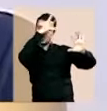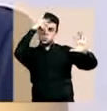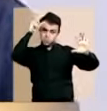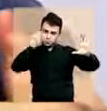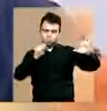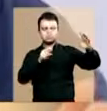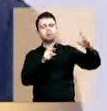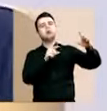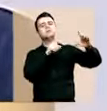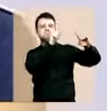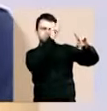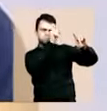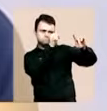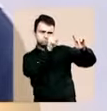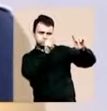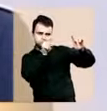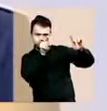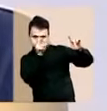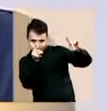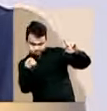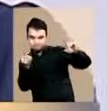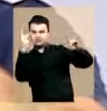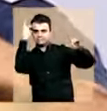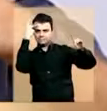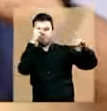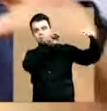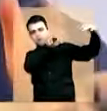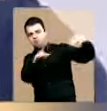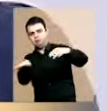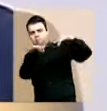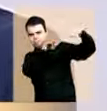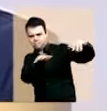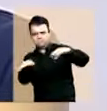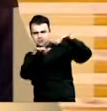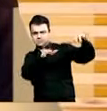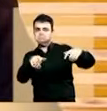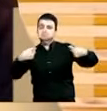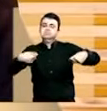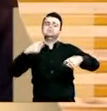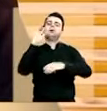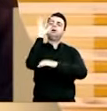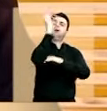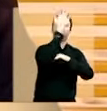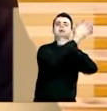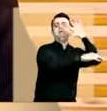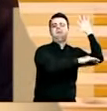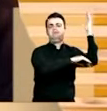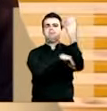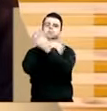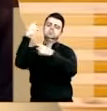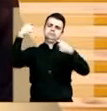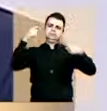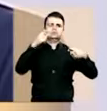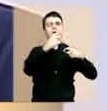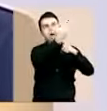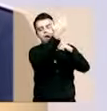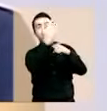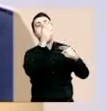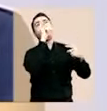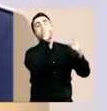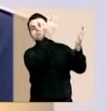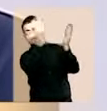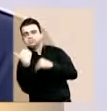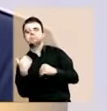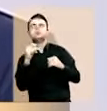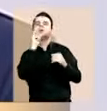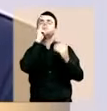andam, né, o trilho deles são as florestas, né? Se você não tem um trilho, né, para que esse rio andar, esse trem andar de água, né, o trem não